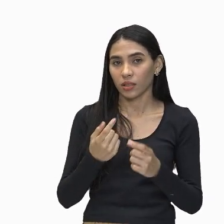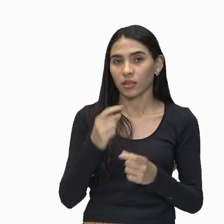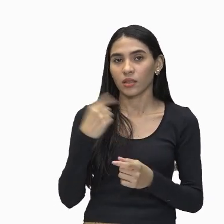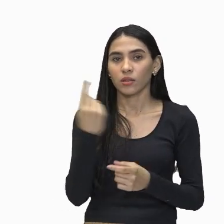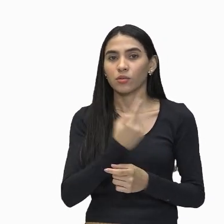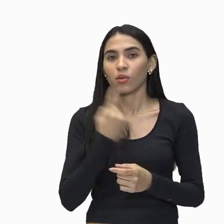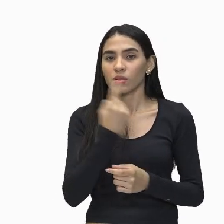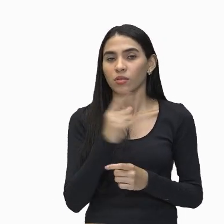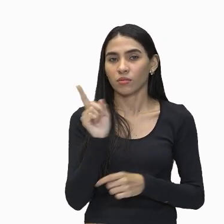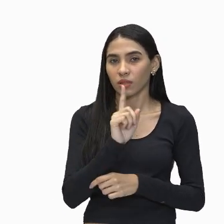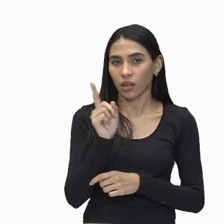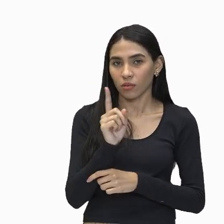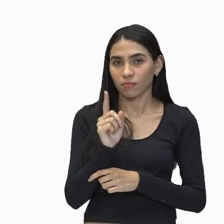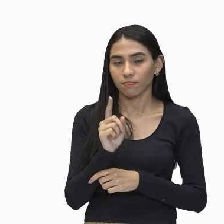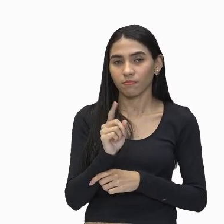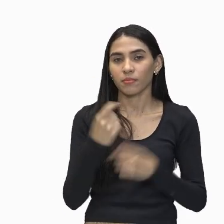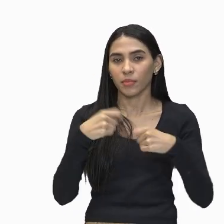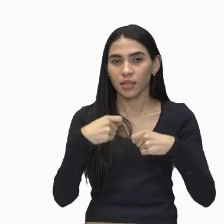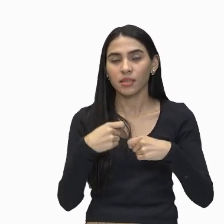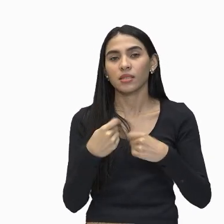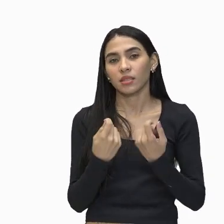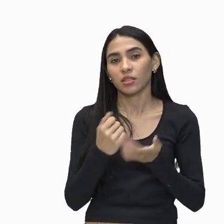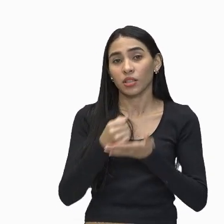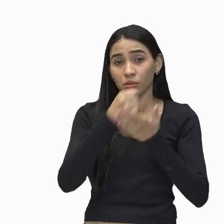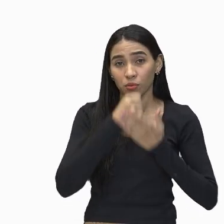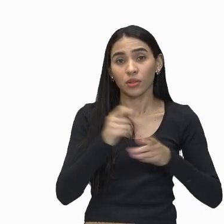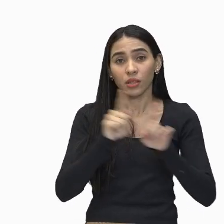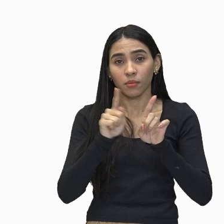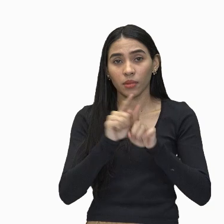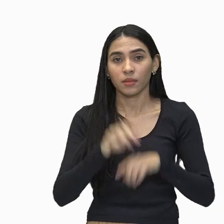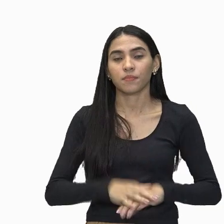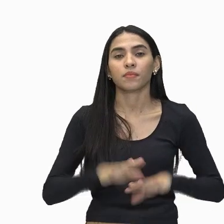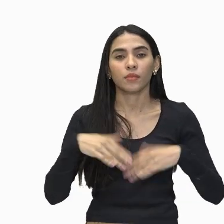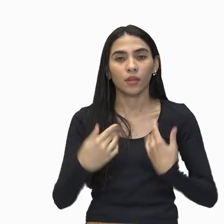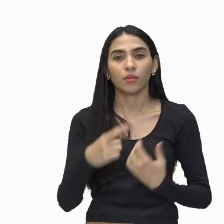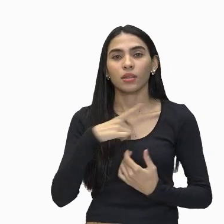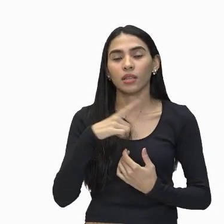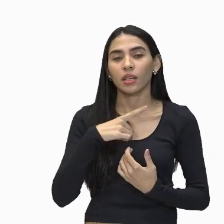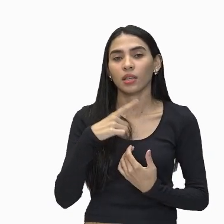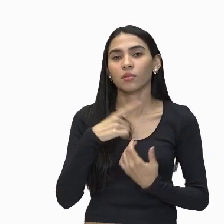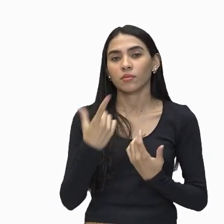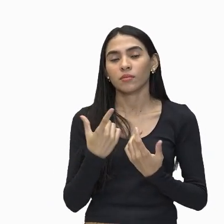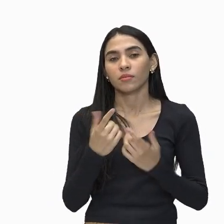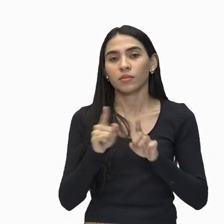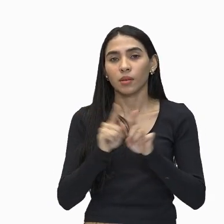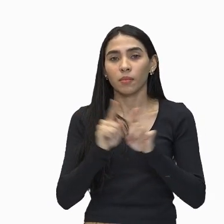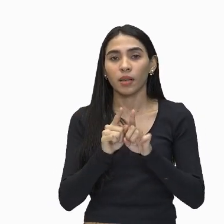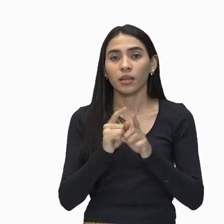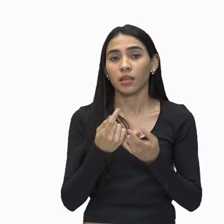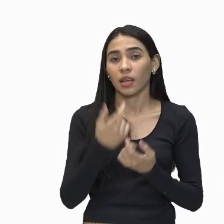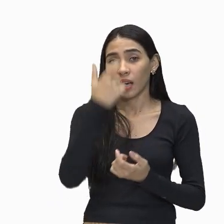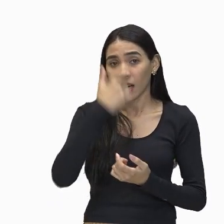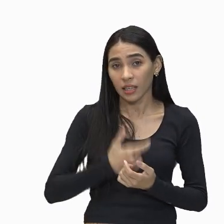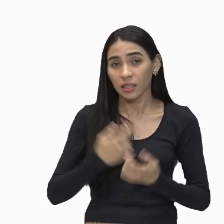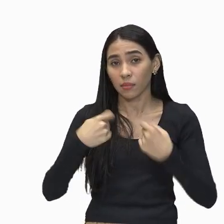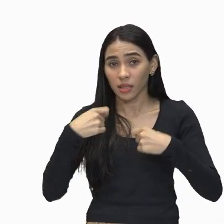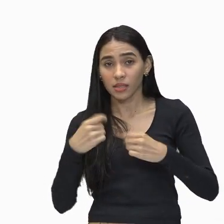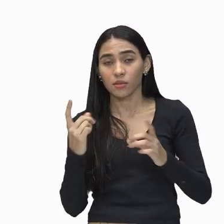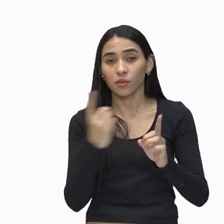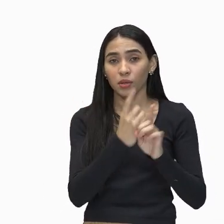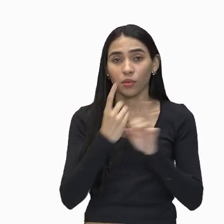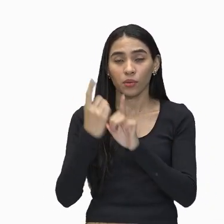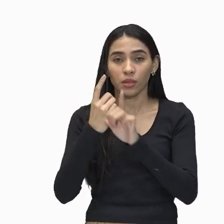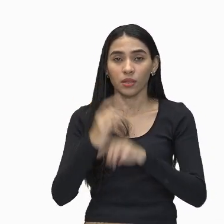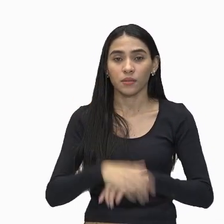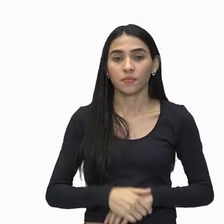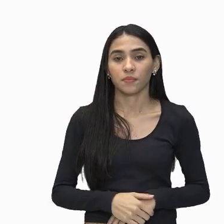mim. Perfeito? Então eu busco realizar aquilo que ainda não sou. Então, busca realizar